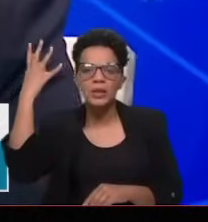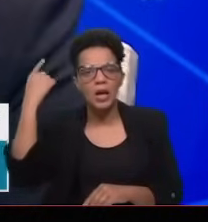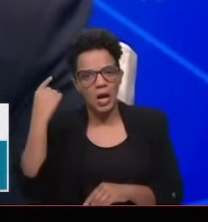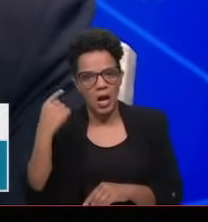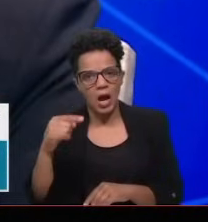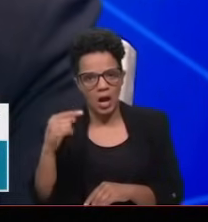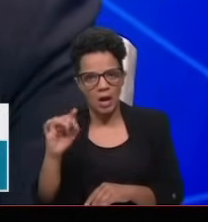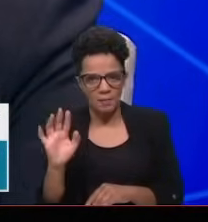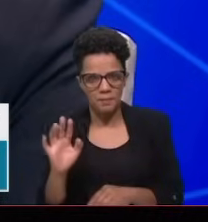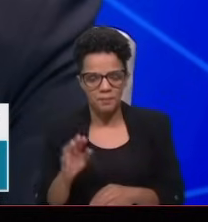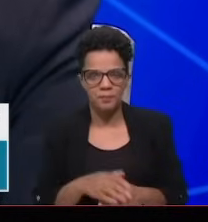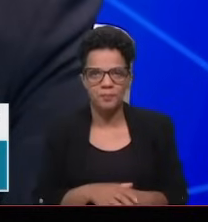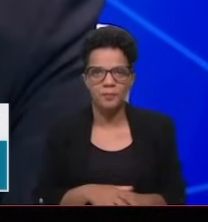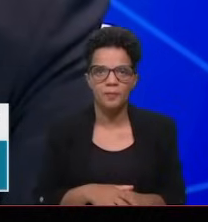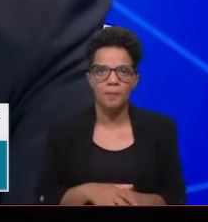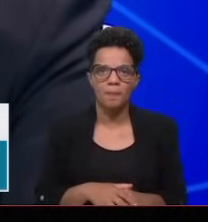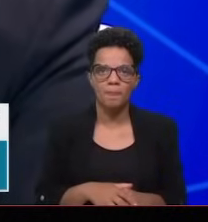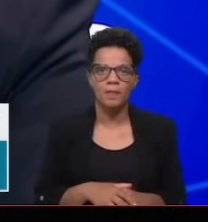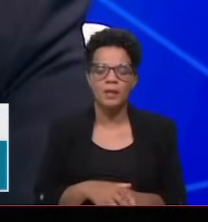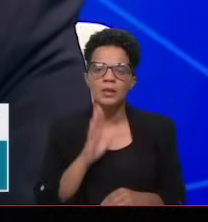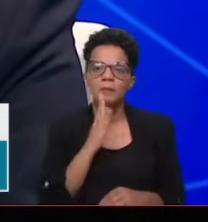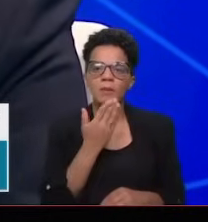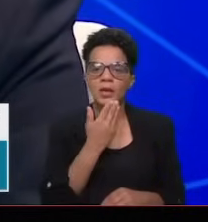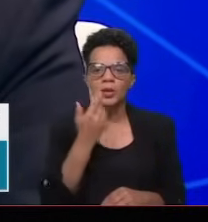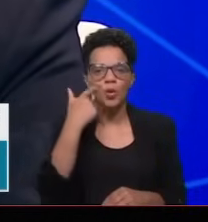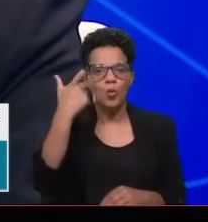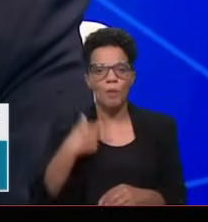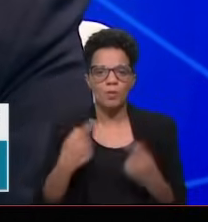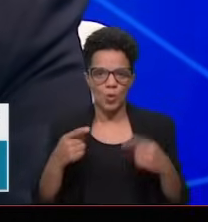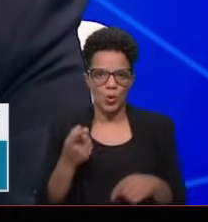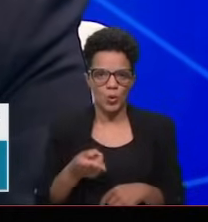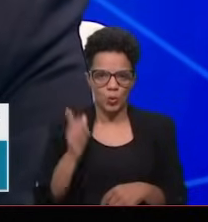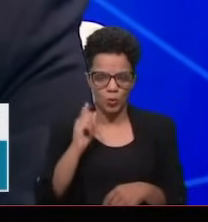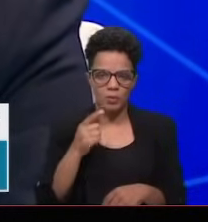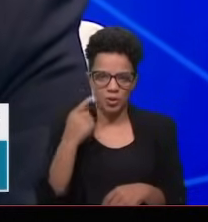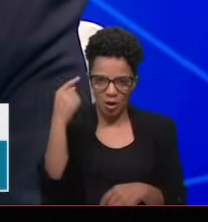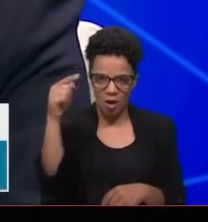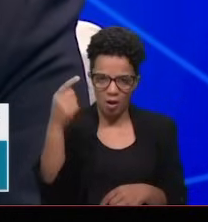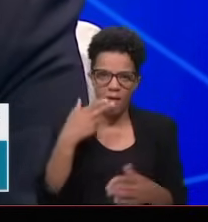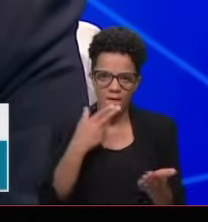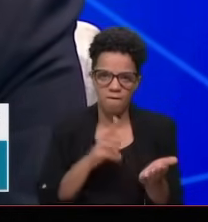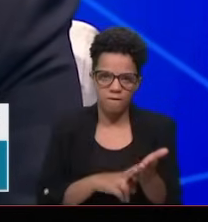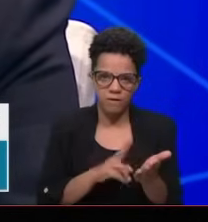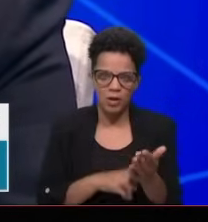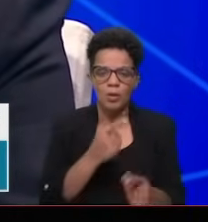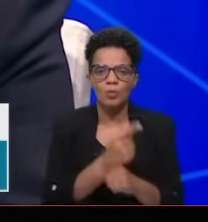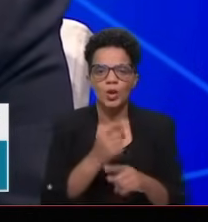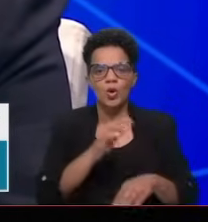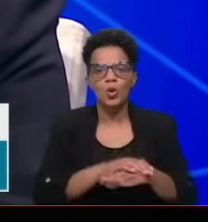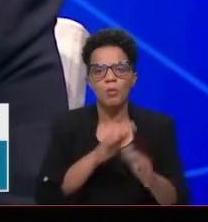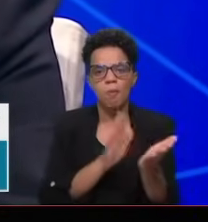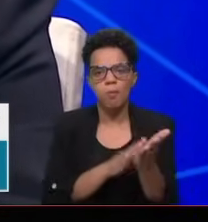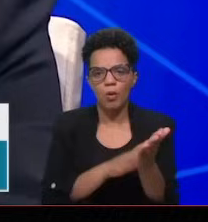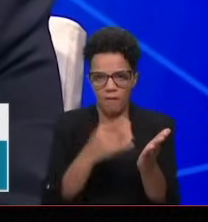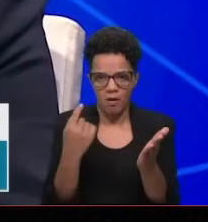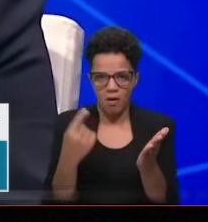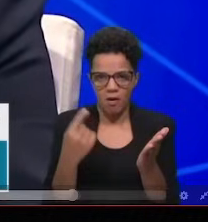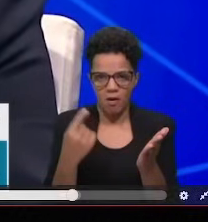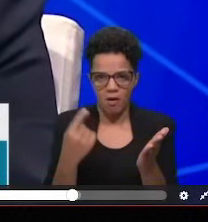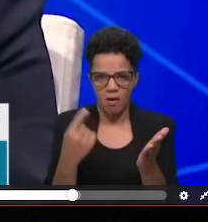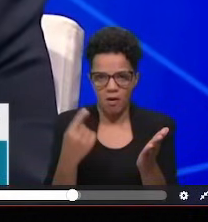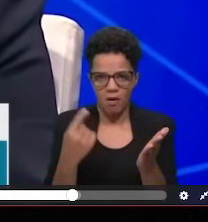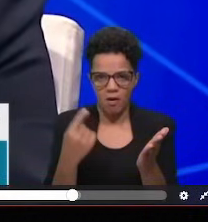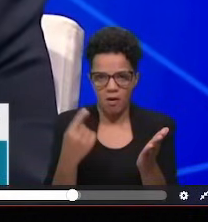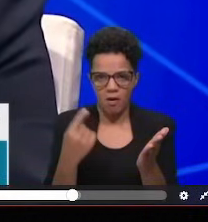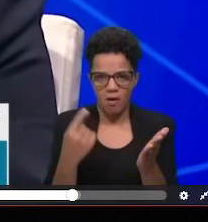depende só apenas do do ser humano mas existe porque efetivamente todos os indicadores indicam nesse sentido todos